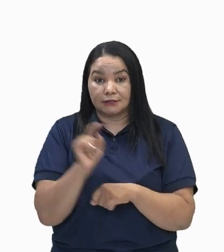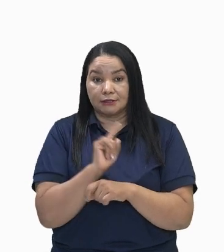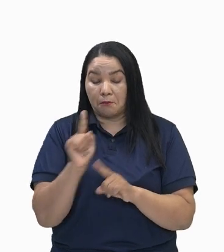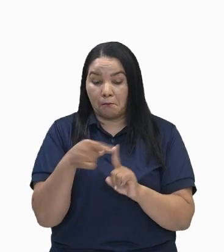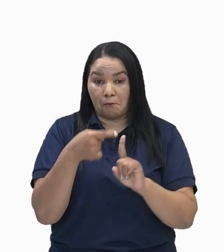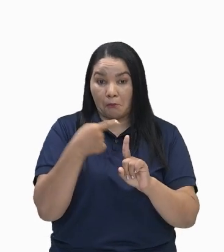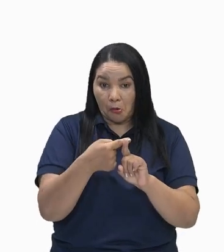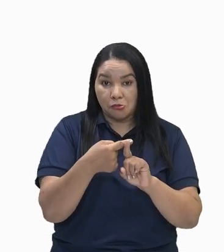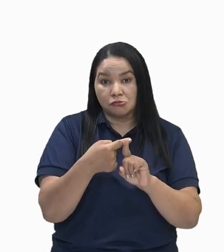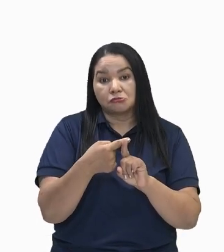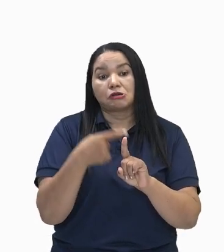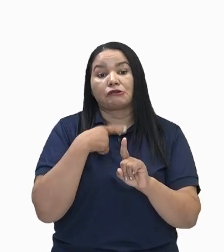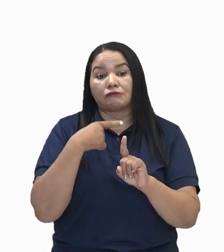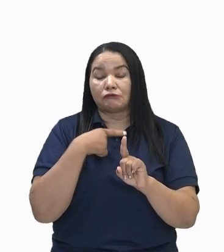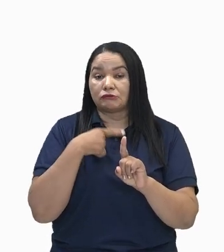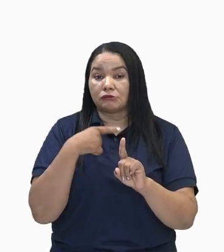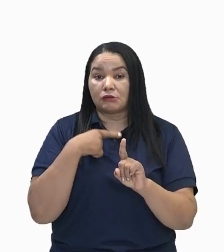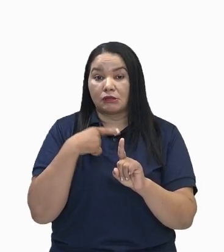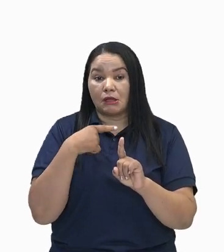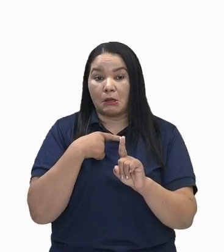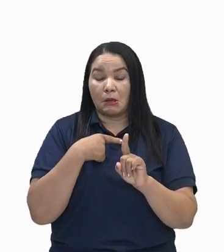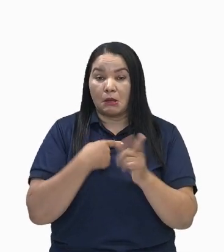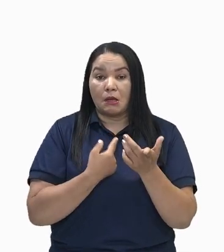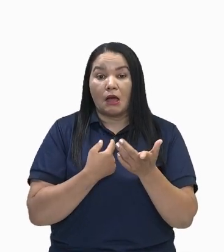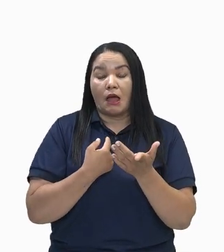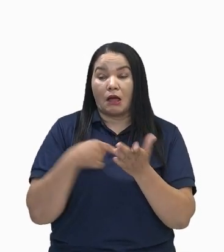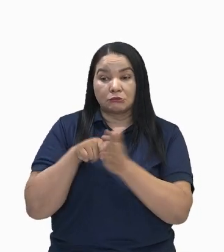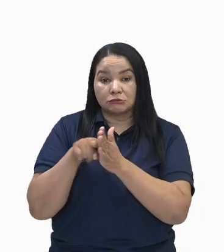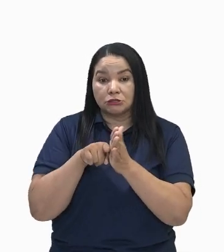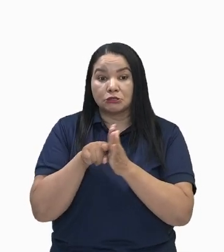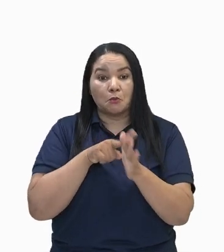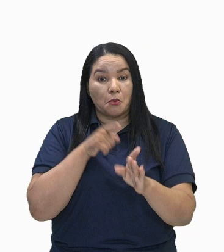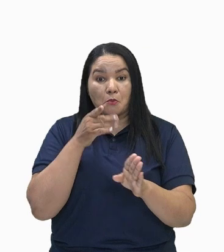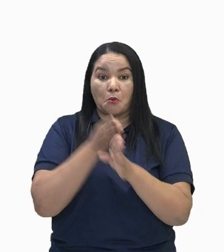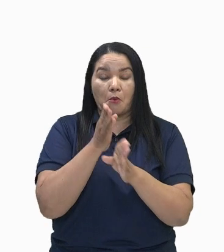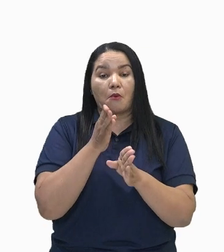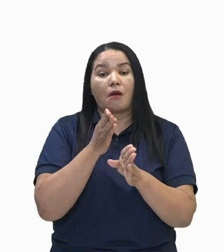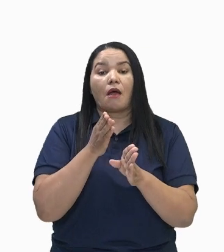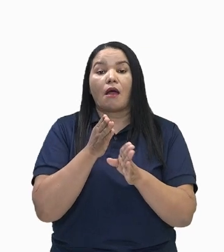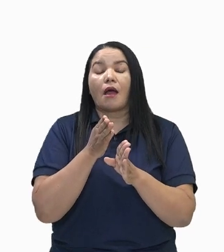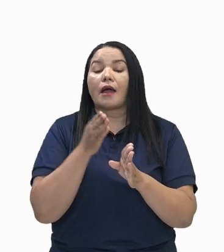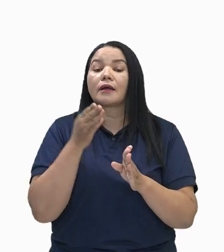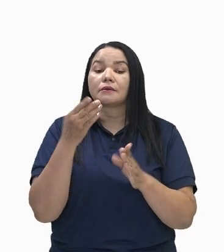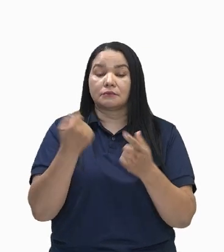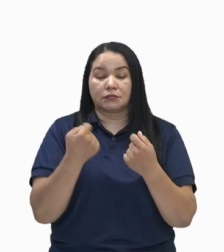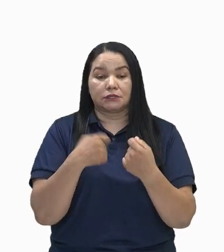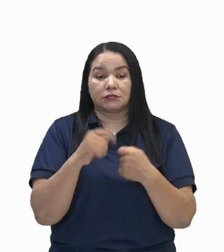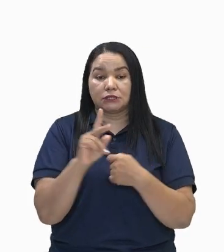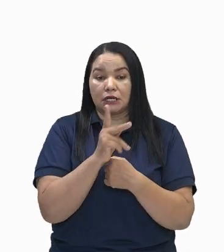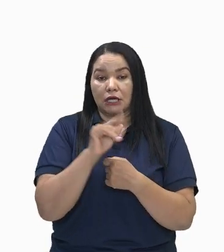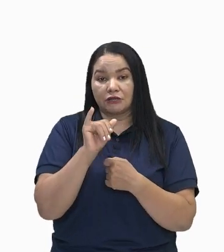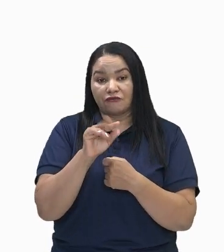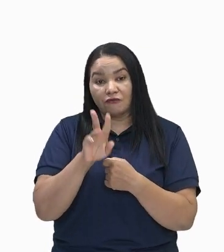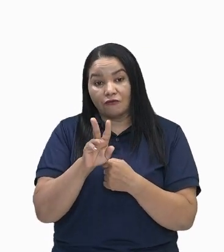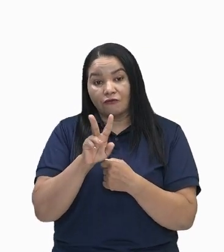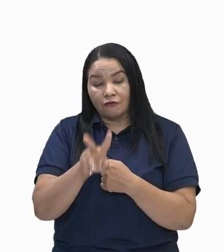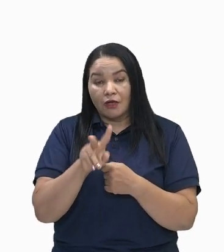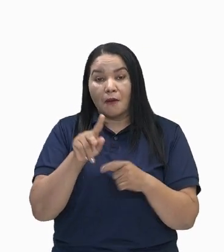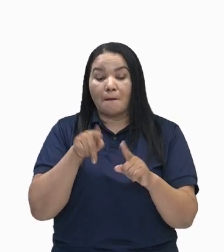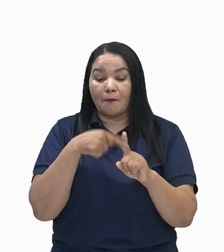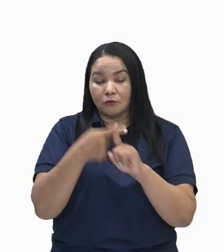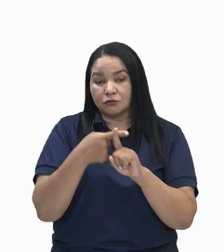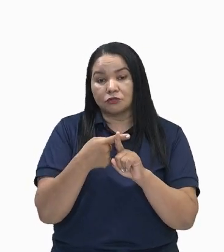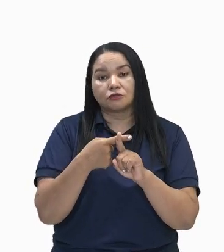tenha o diagnóstico, né, de HIV positivo, se receber ali a